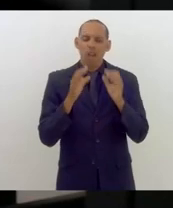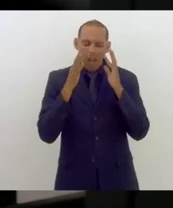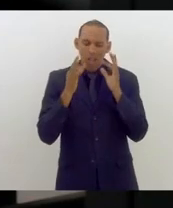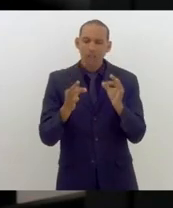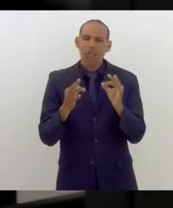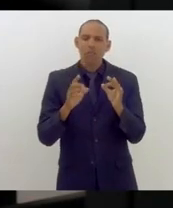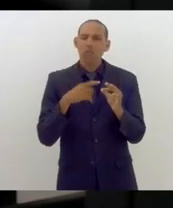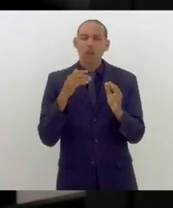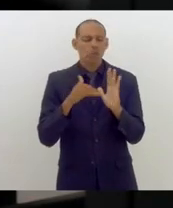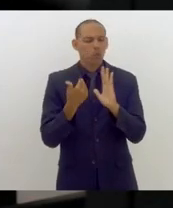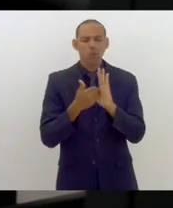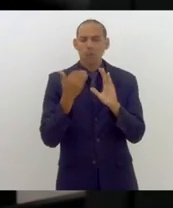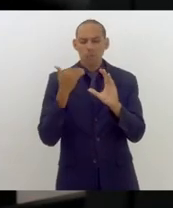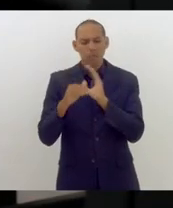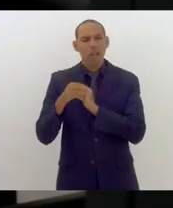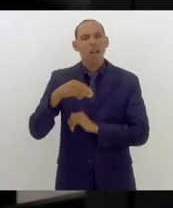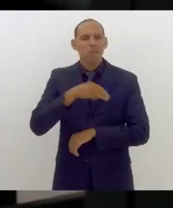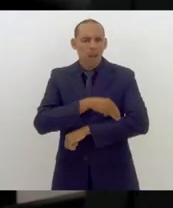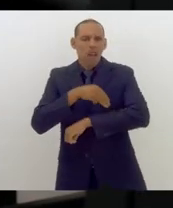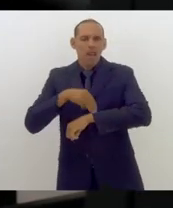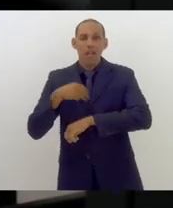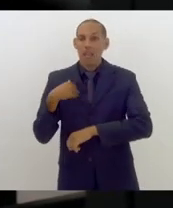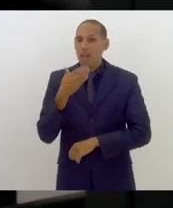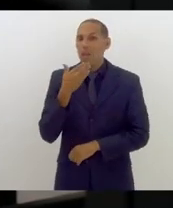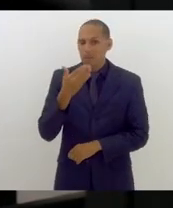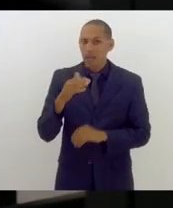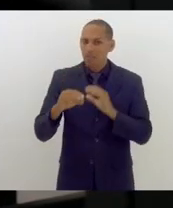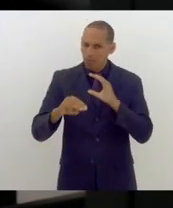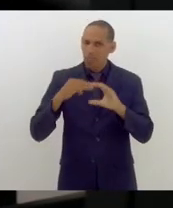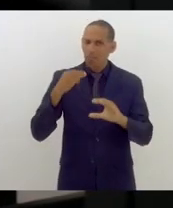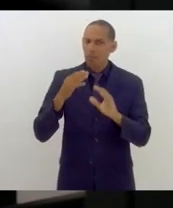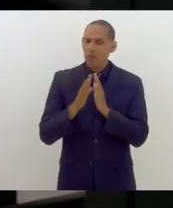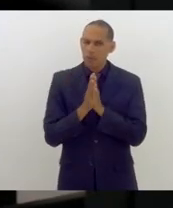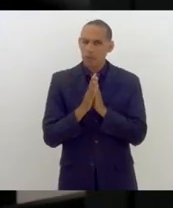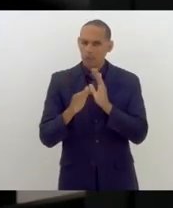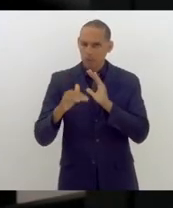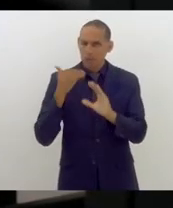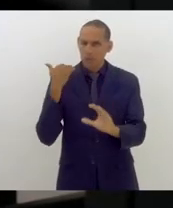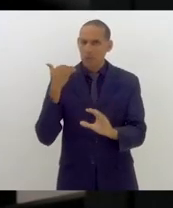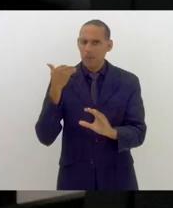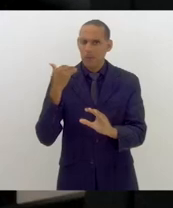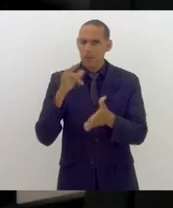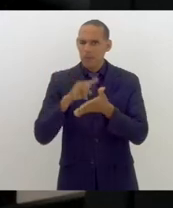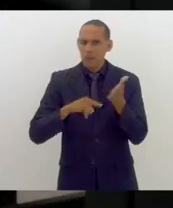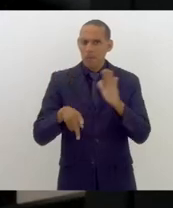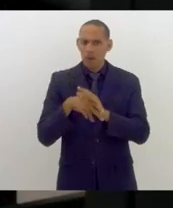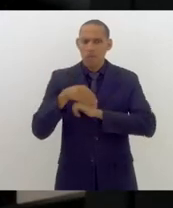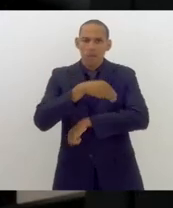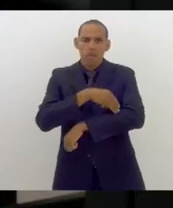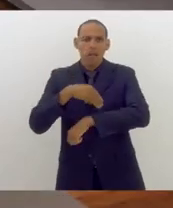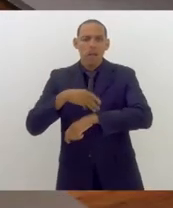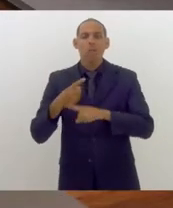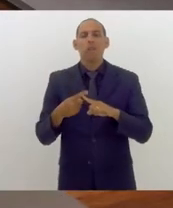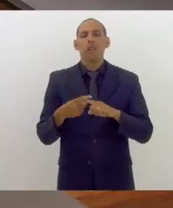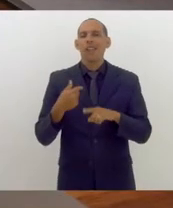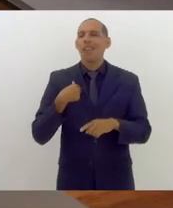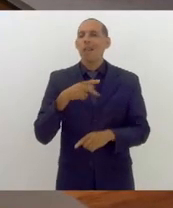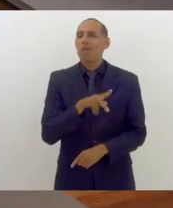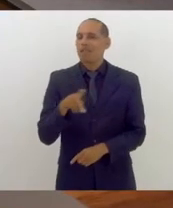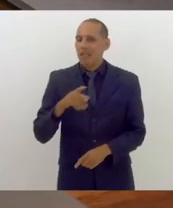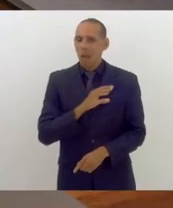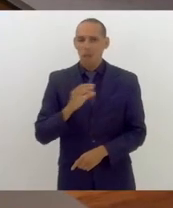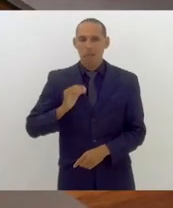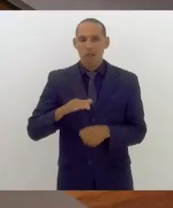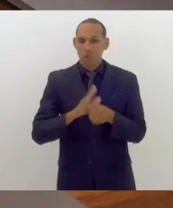encaminhar toda essa situação de Macaé Eu Vou solicitar essa documentação de Macaé porque eu sou presidente